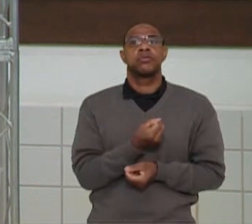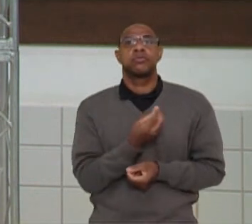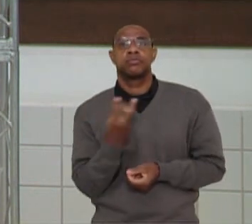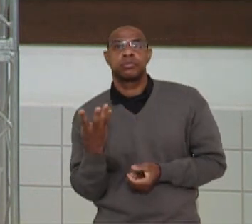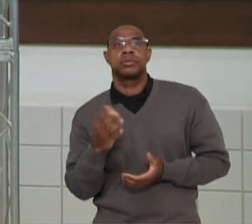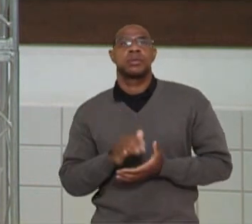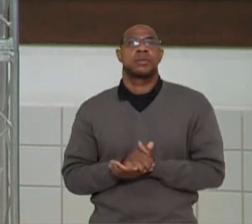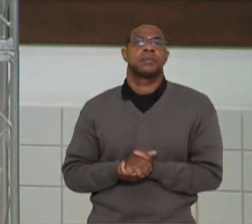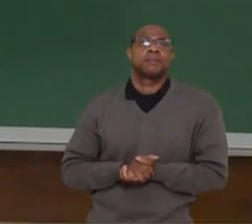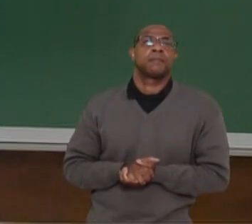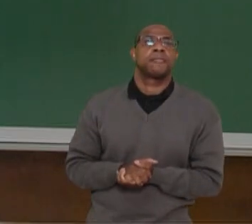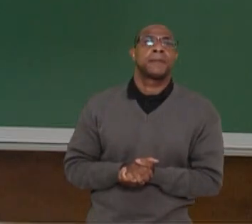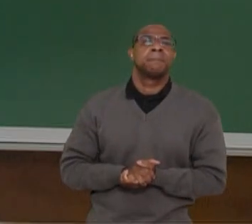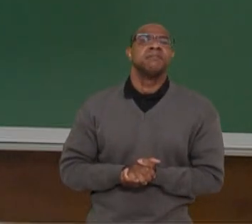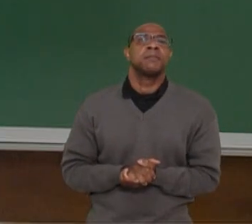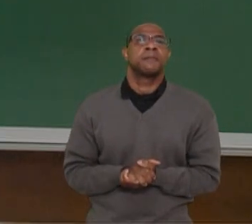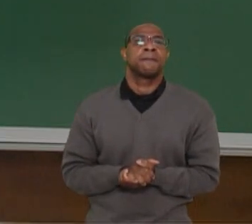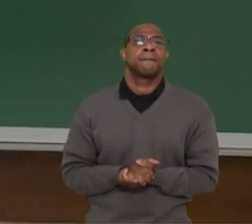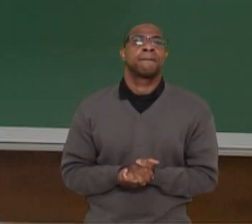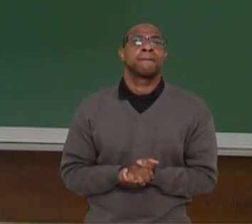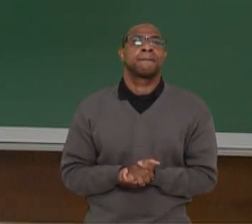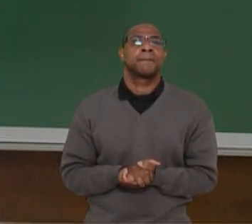hoje.